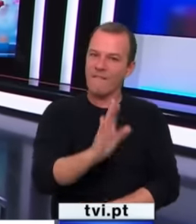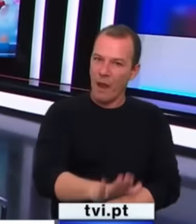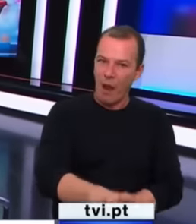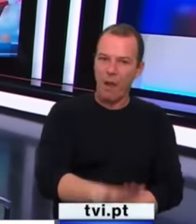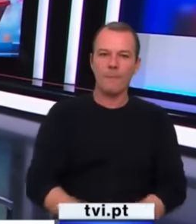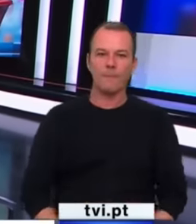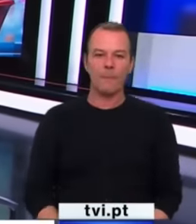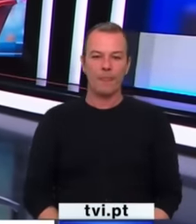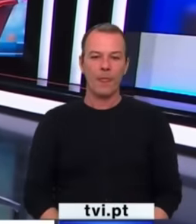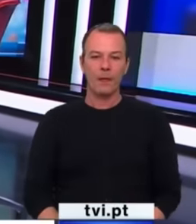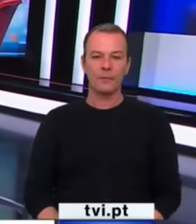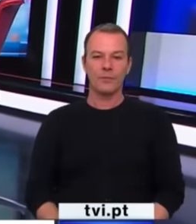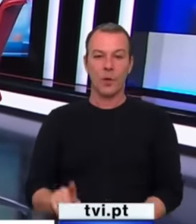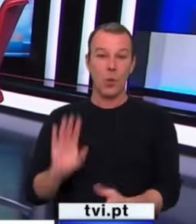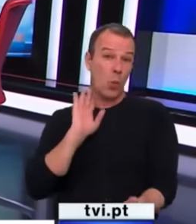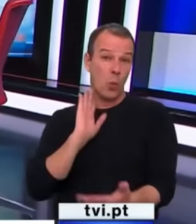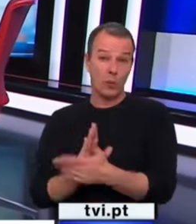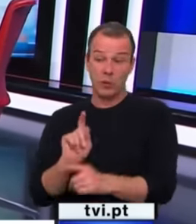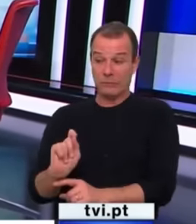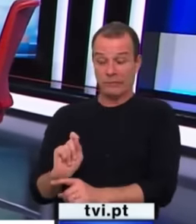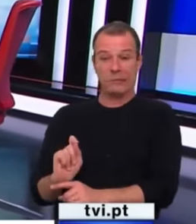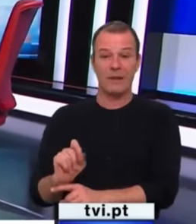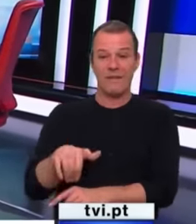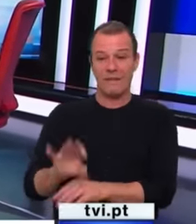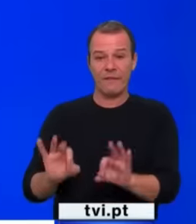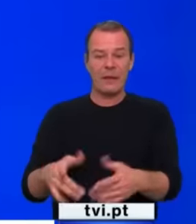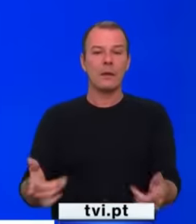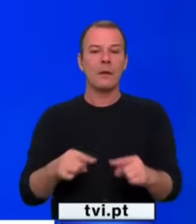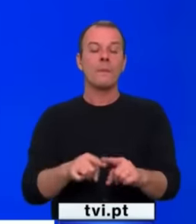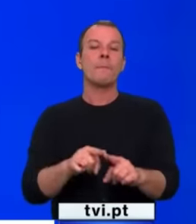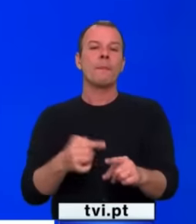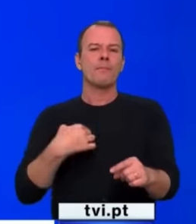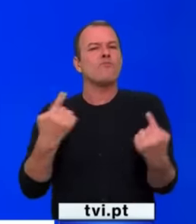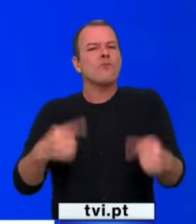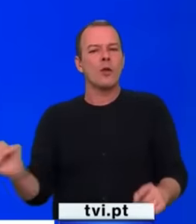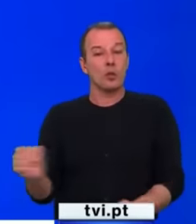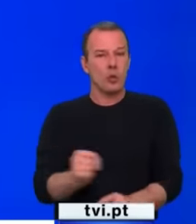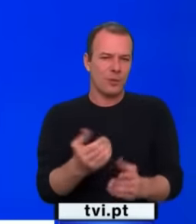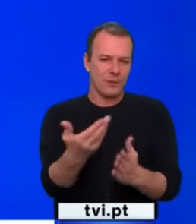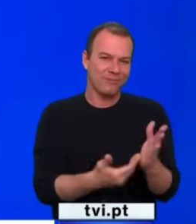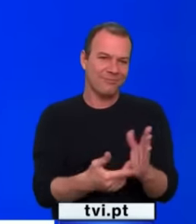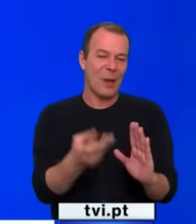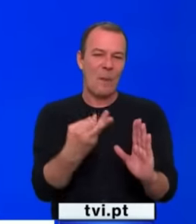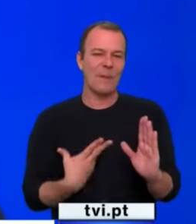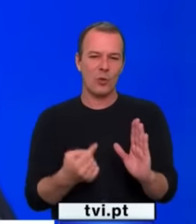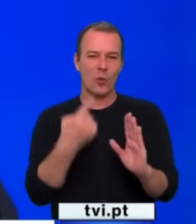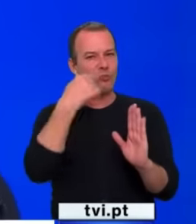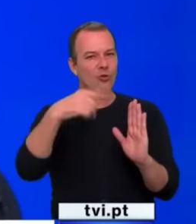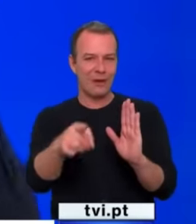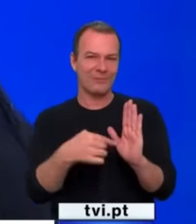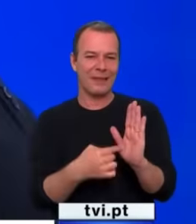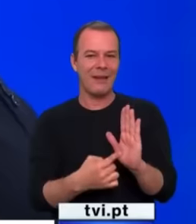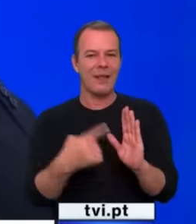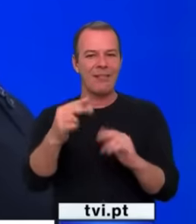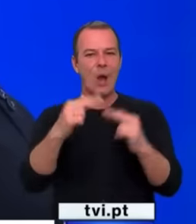Ventura, tem os últimos instantes deste debate para terminar. Não conheço muito mesmo daquilo que fez no Governo, mas eu trouxe porque já sabia que o Pedro Nuno Santos ia negar o que é óbvio. Está aqui a